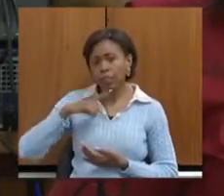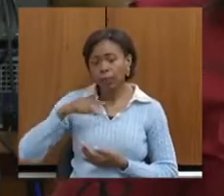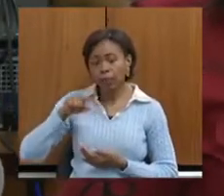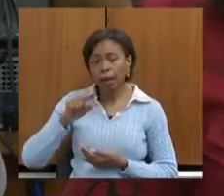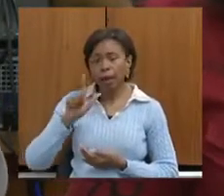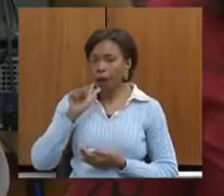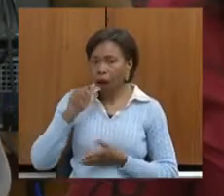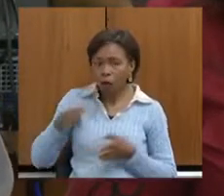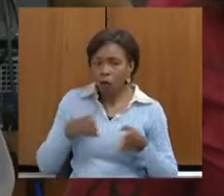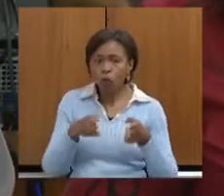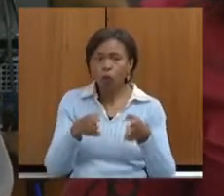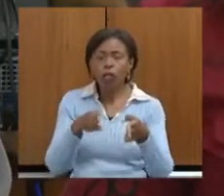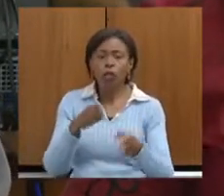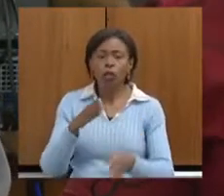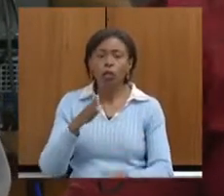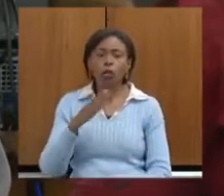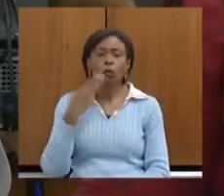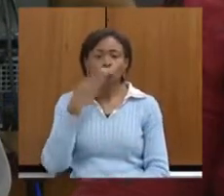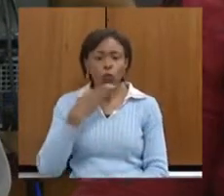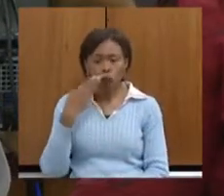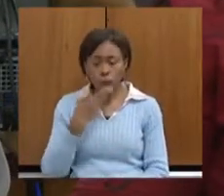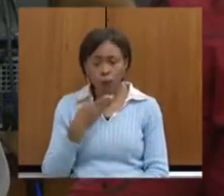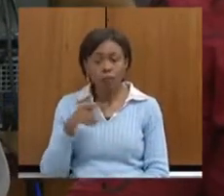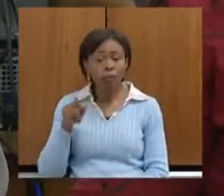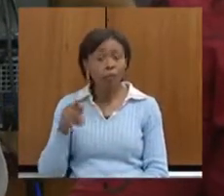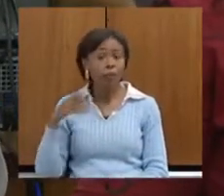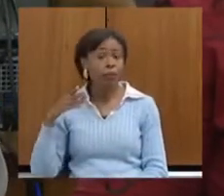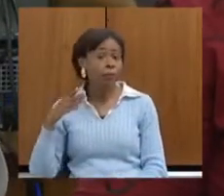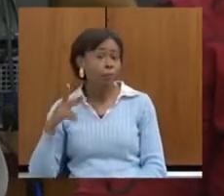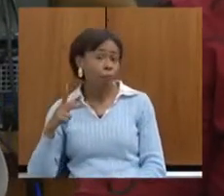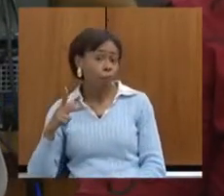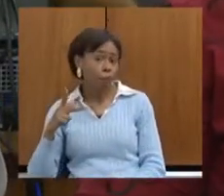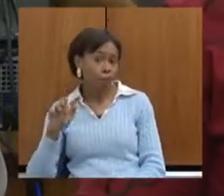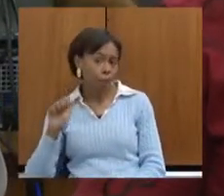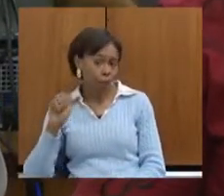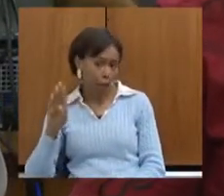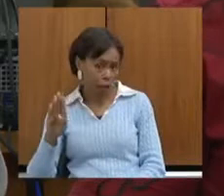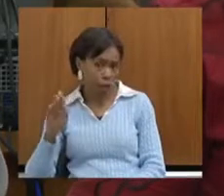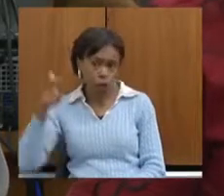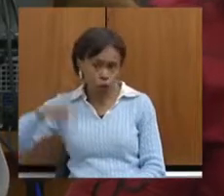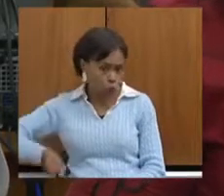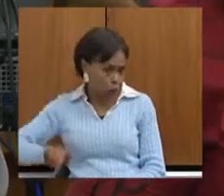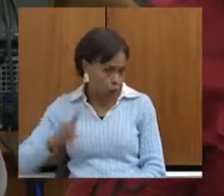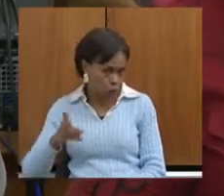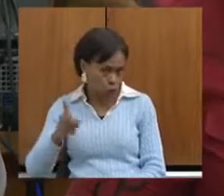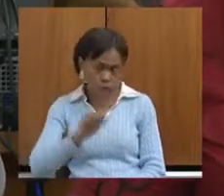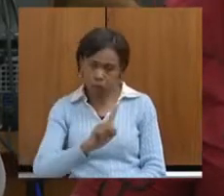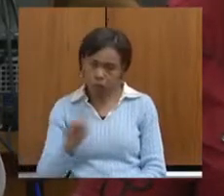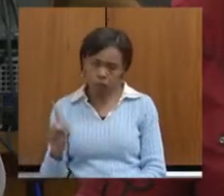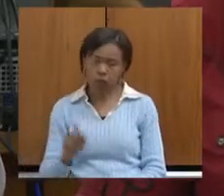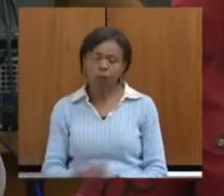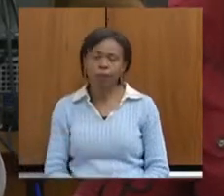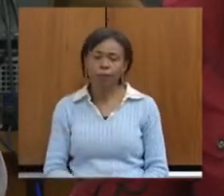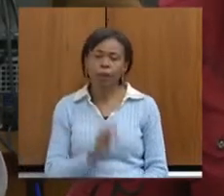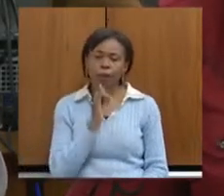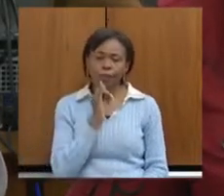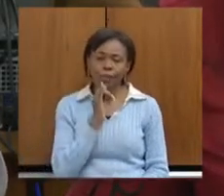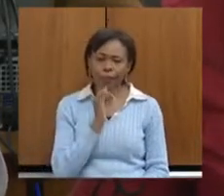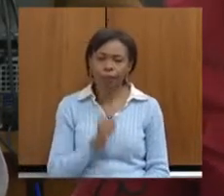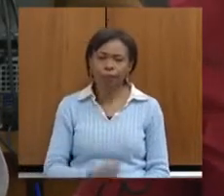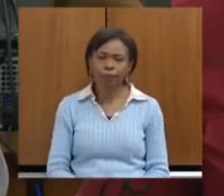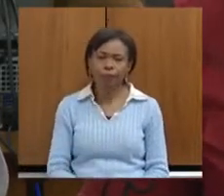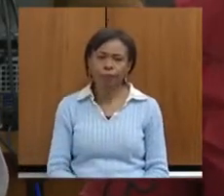aprendizados né que a gente teve na bacia do Rio Doce é importante cnap abre não tenha mais né